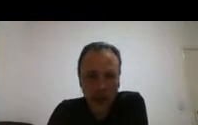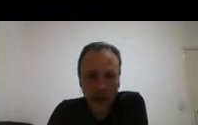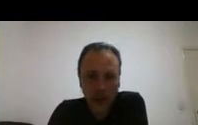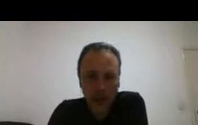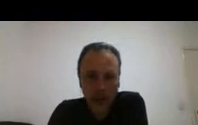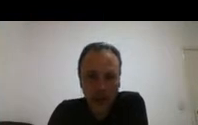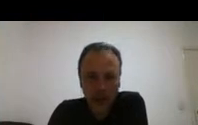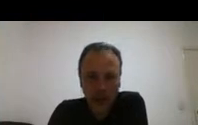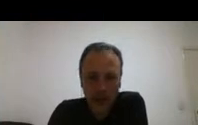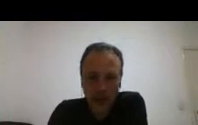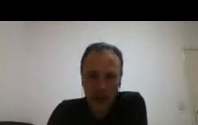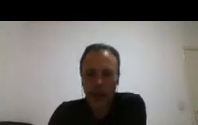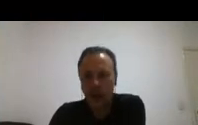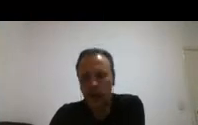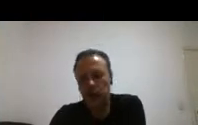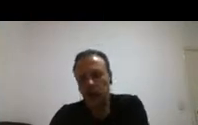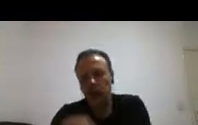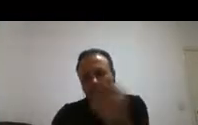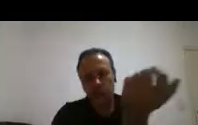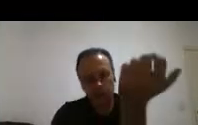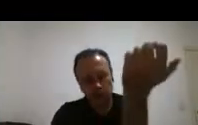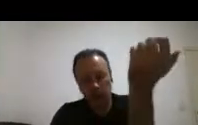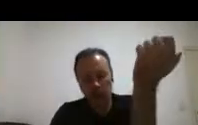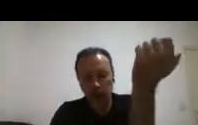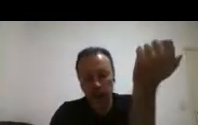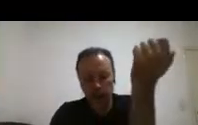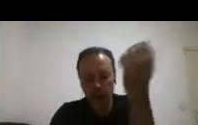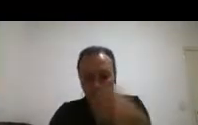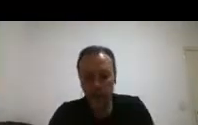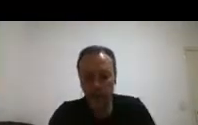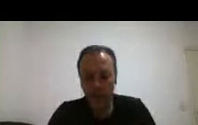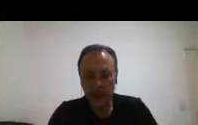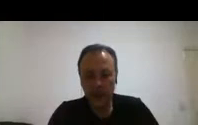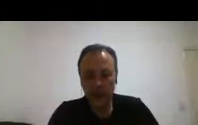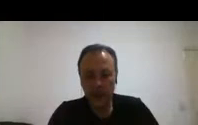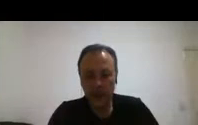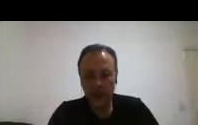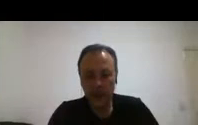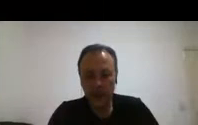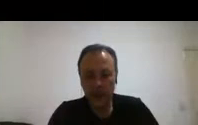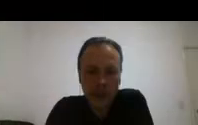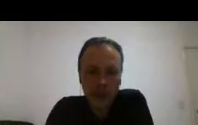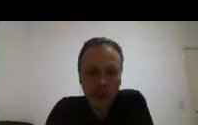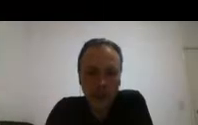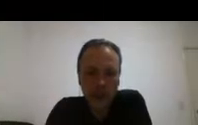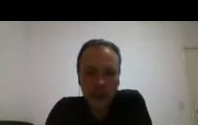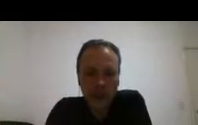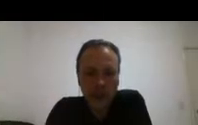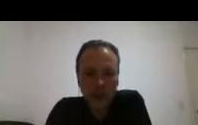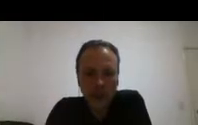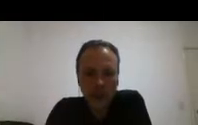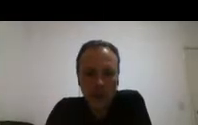aí um exemplo de registro, né? Mas para que servem os campos, né? Para inserir os registros.